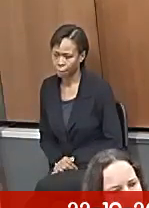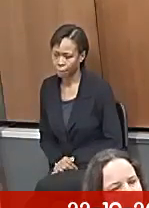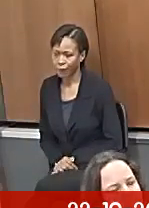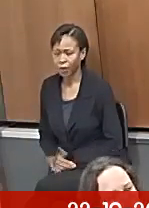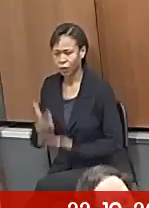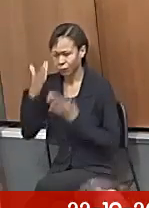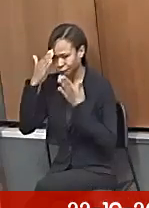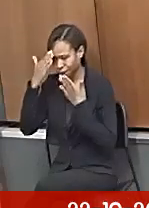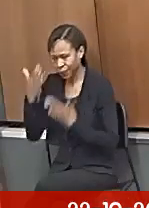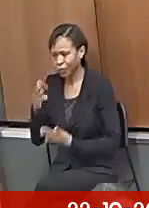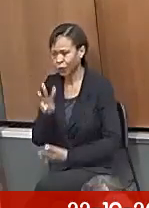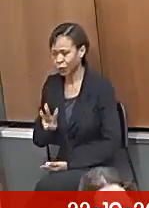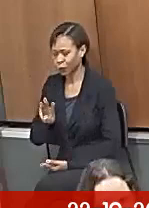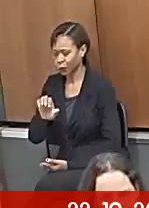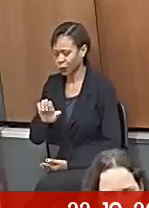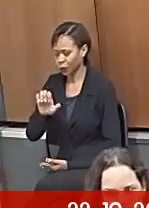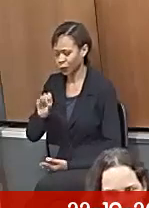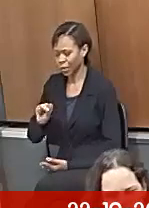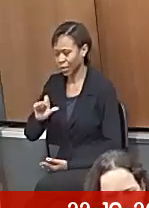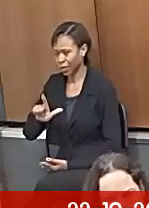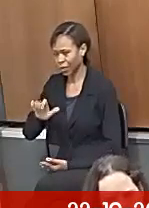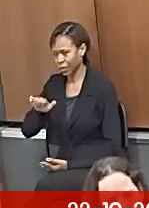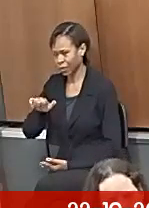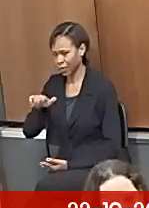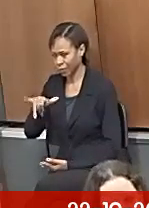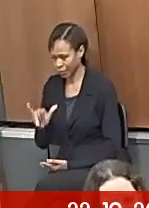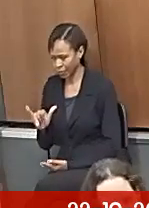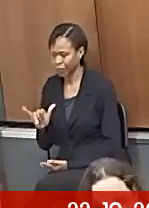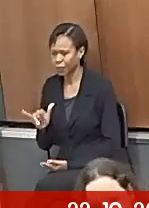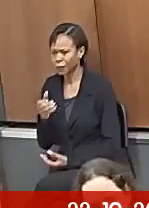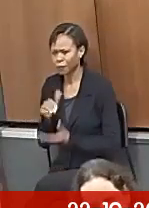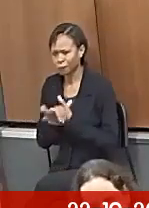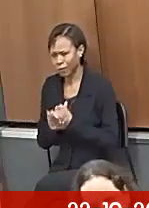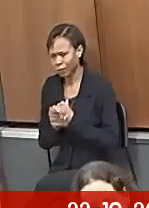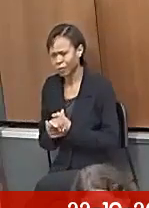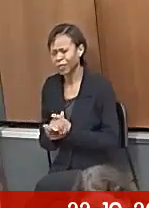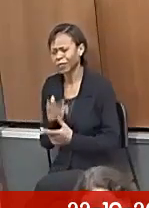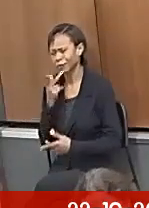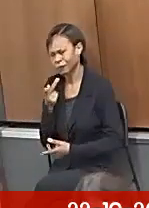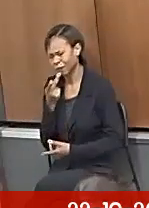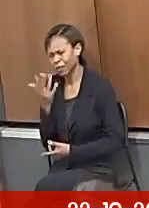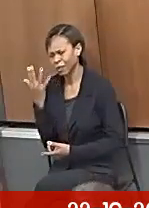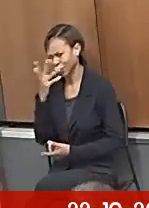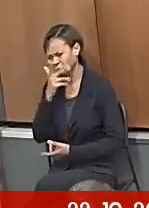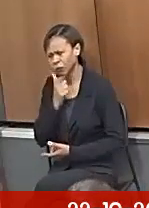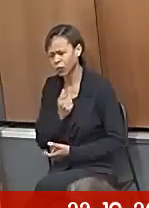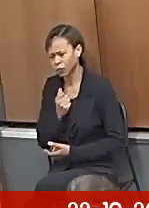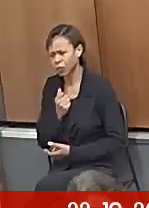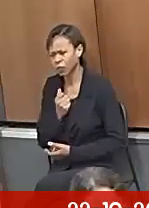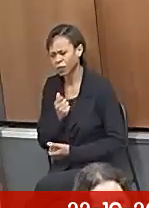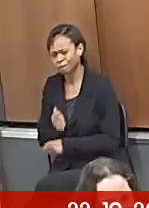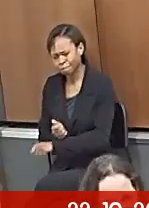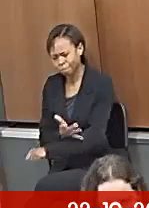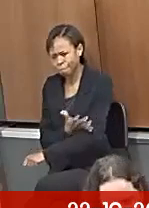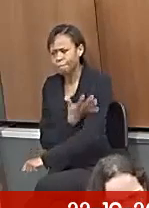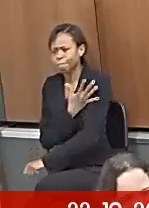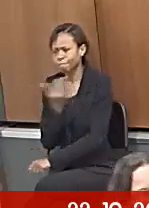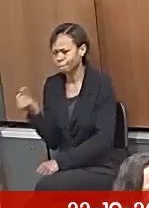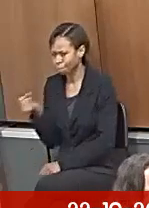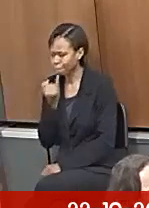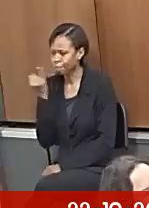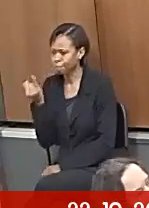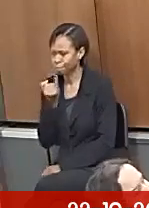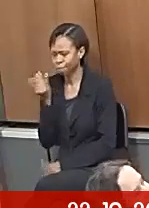Muito bem, muito obrigado, Wesley. Parabéns pela belíssima fala e também muito comovente e importante para essa tarde, para